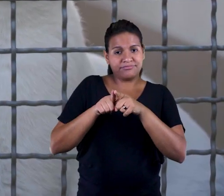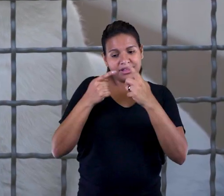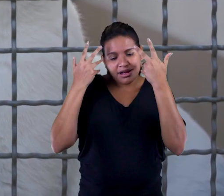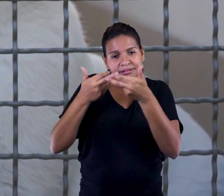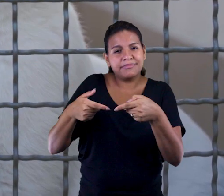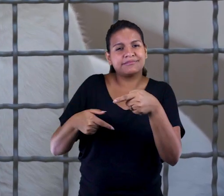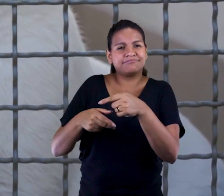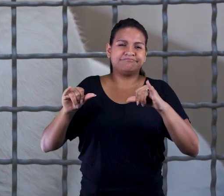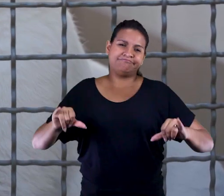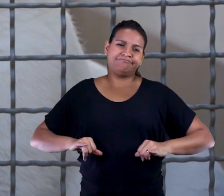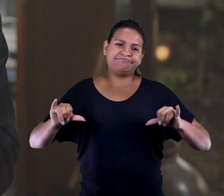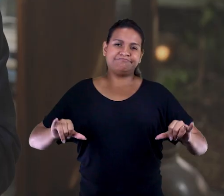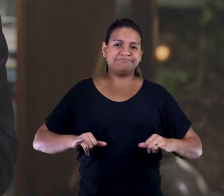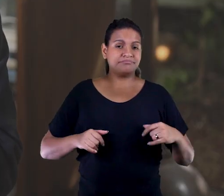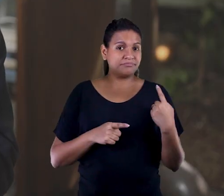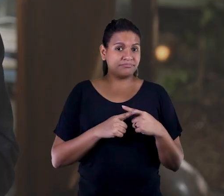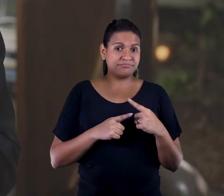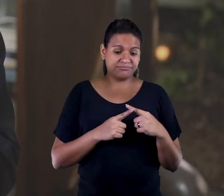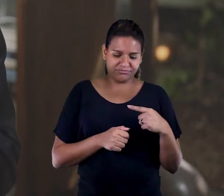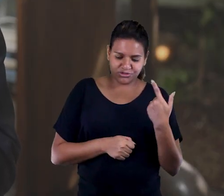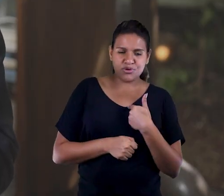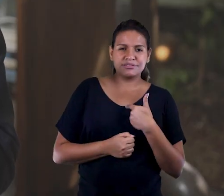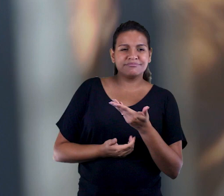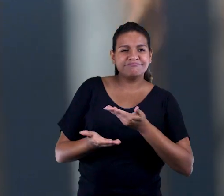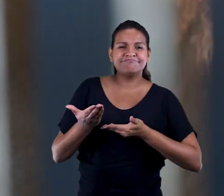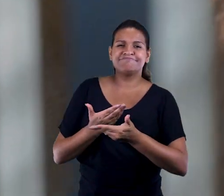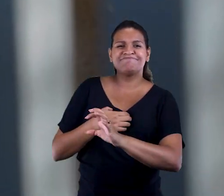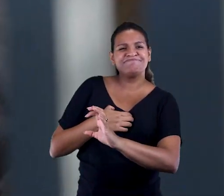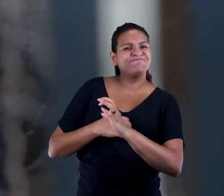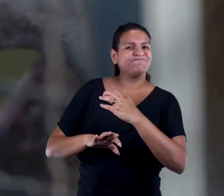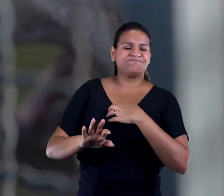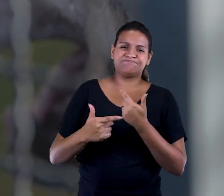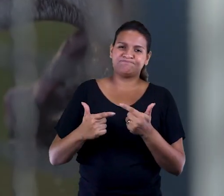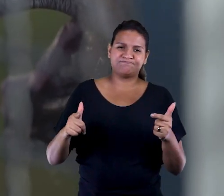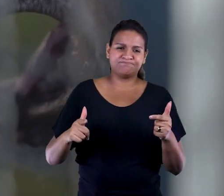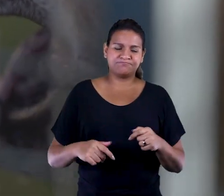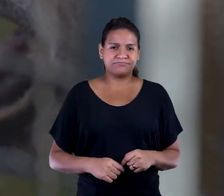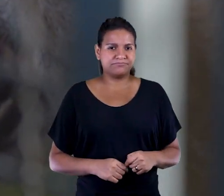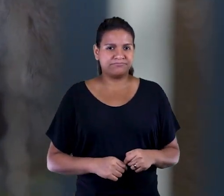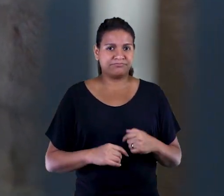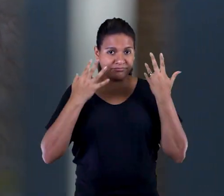têm sofrido demais com a falta de empatia que a gente tem por eles.